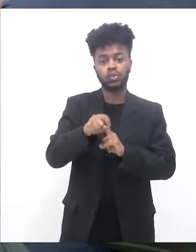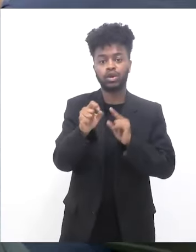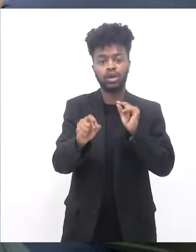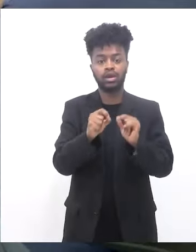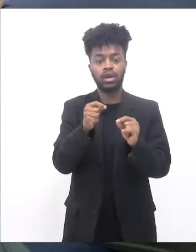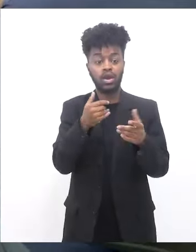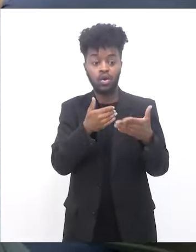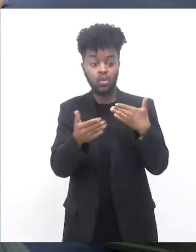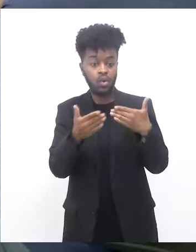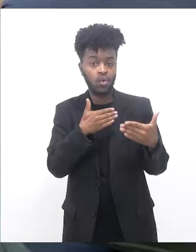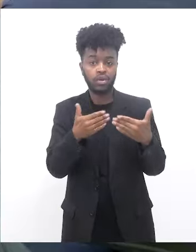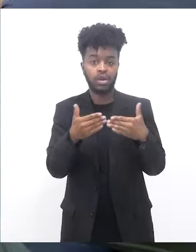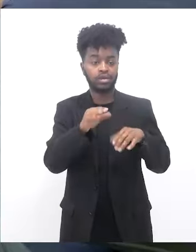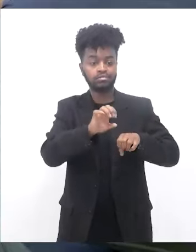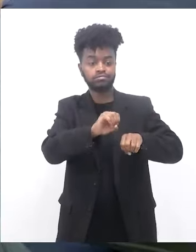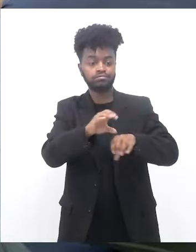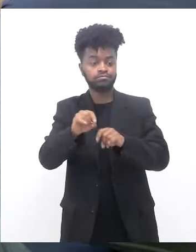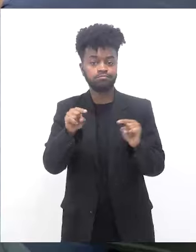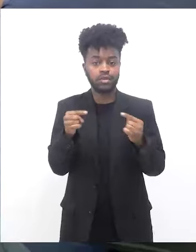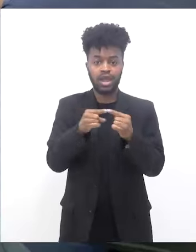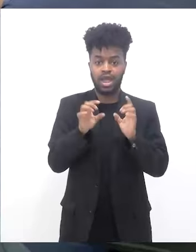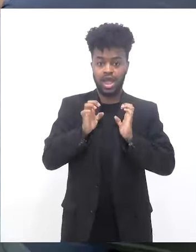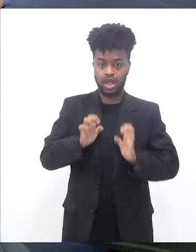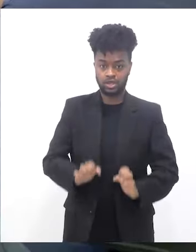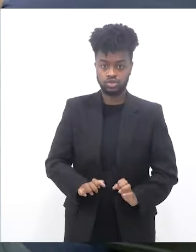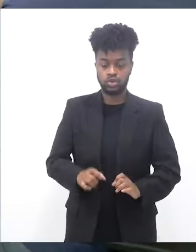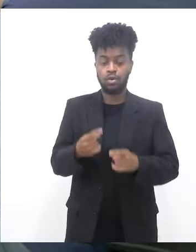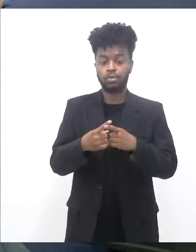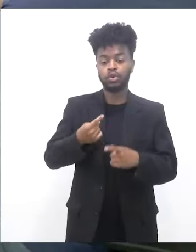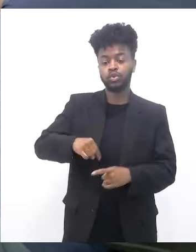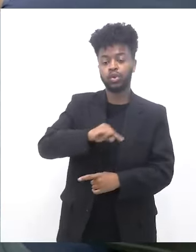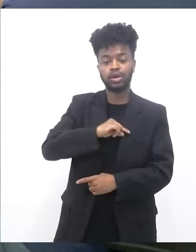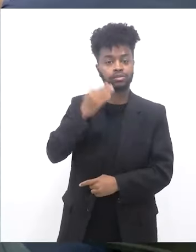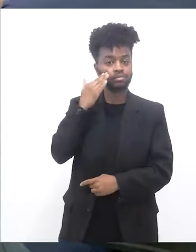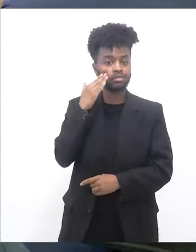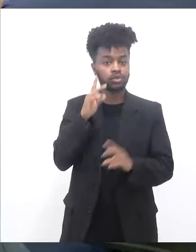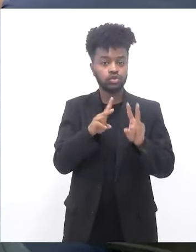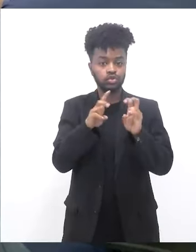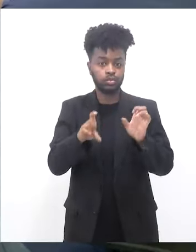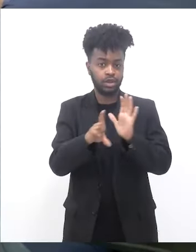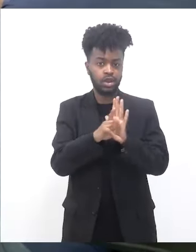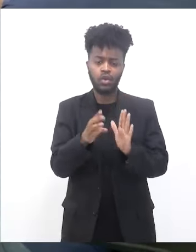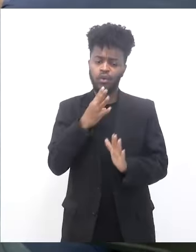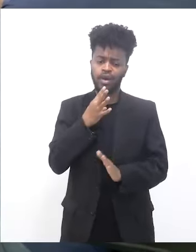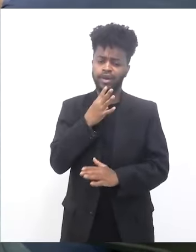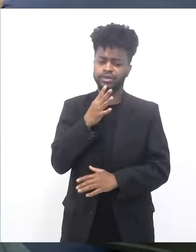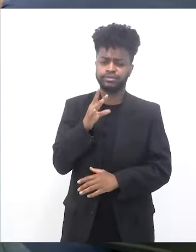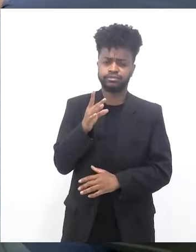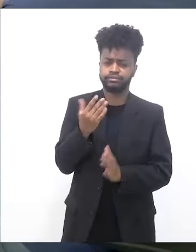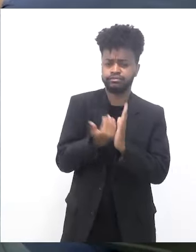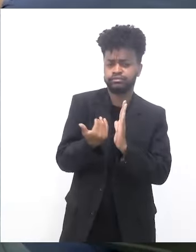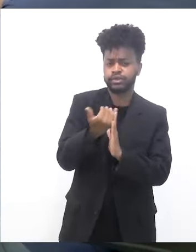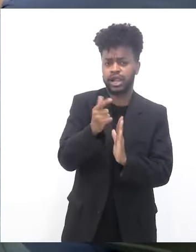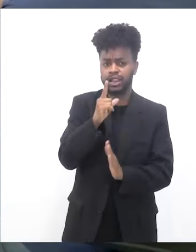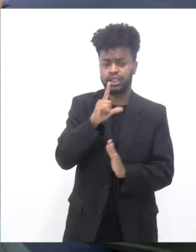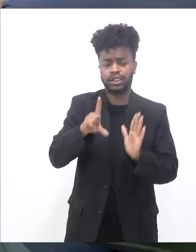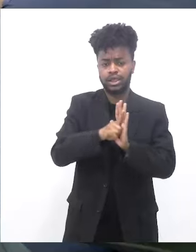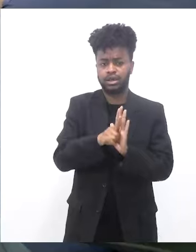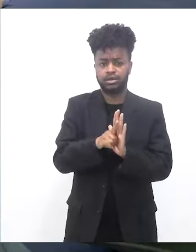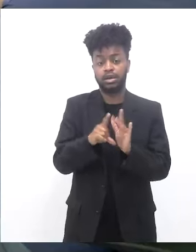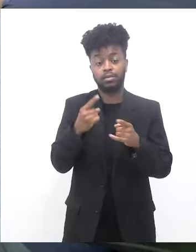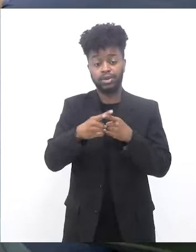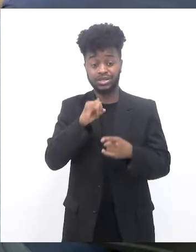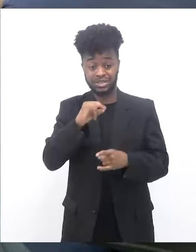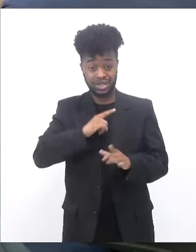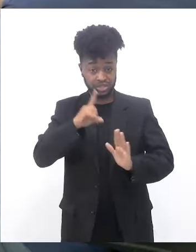brasileira qualquer ensinamento ético. A gente entende de lei. Pô, a gente conhece lei pra caramba, mas não conhece lei. Não é bobo, não. Se tiver